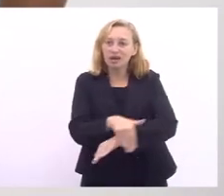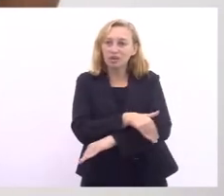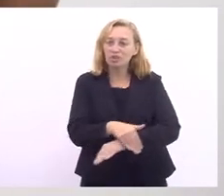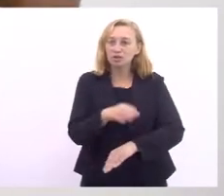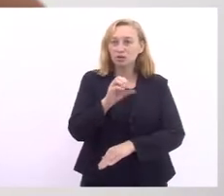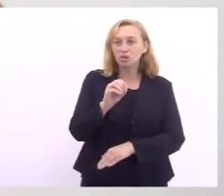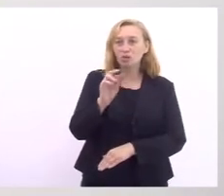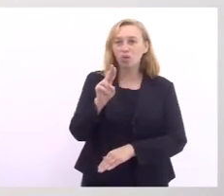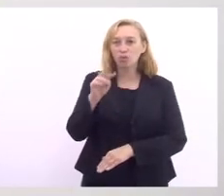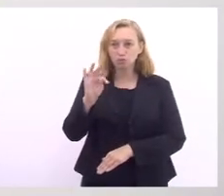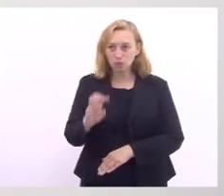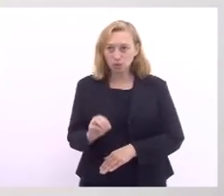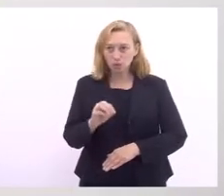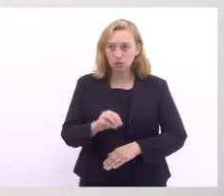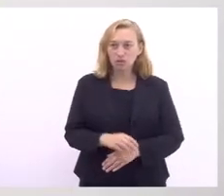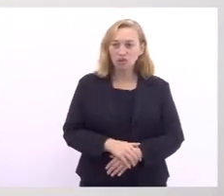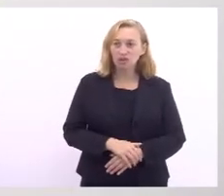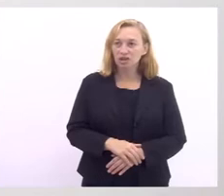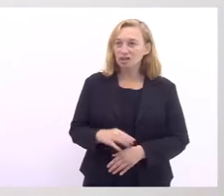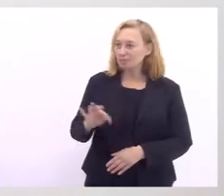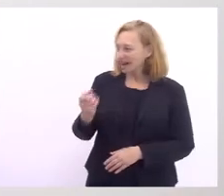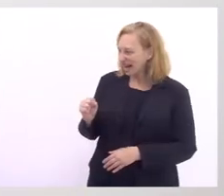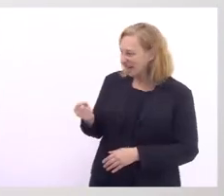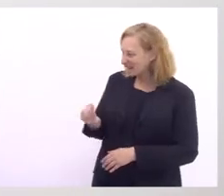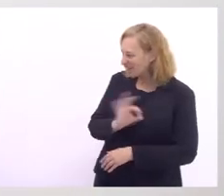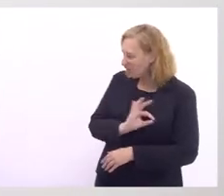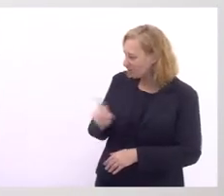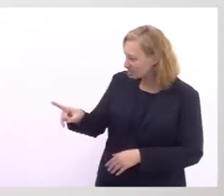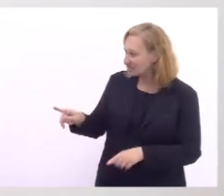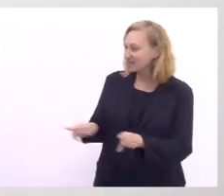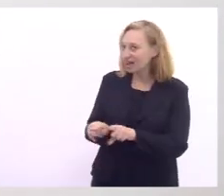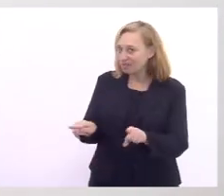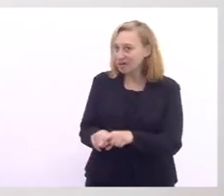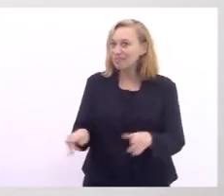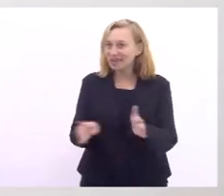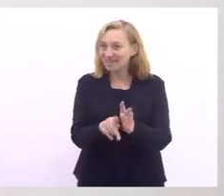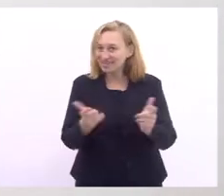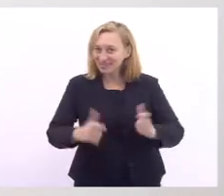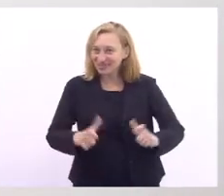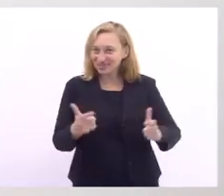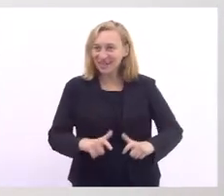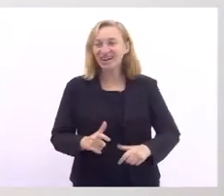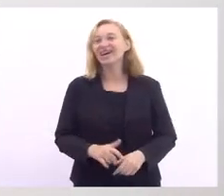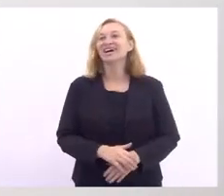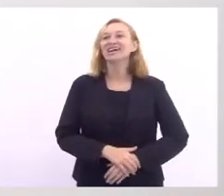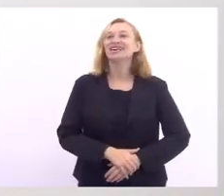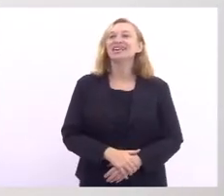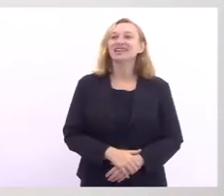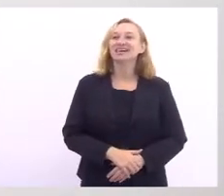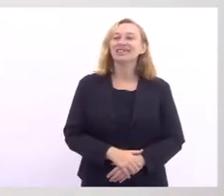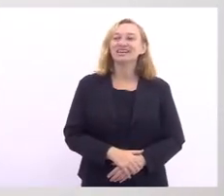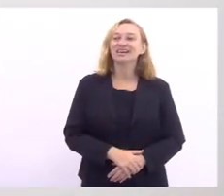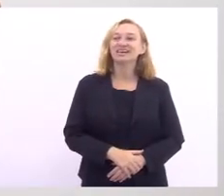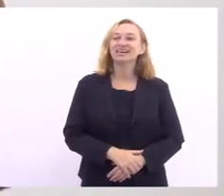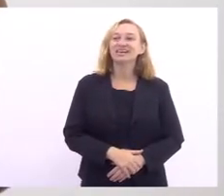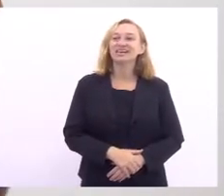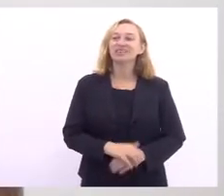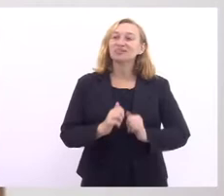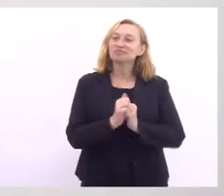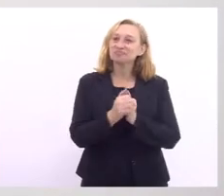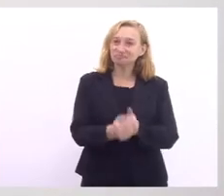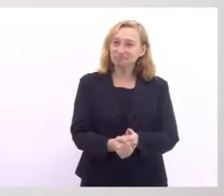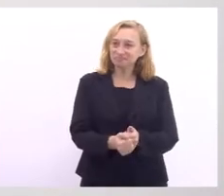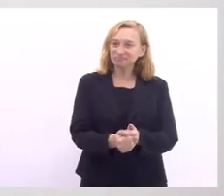Couto um famoso com bofe Marta tava aqui mata arrocha da Penha lá da região né para saudar é isso acho que elas estão